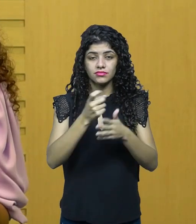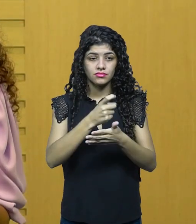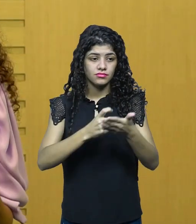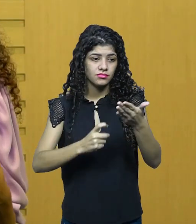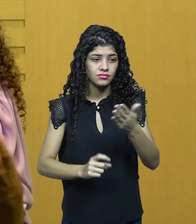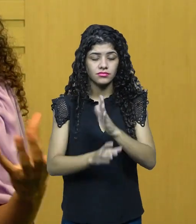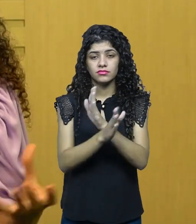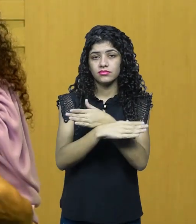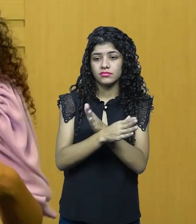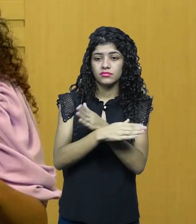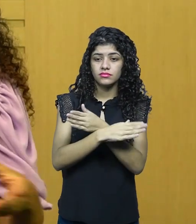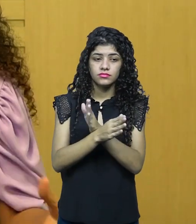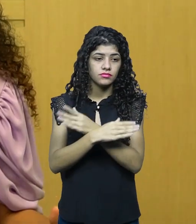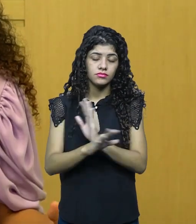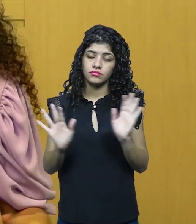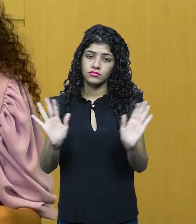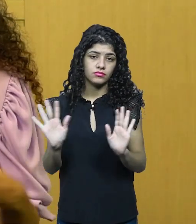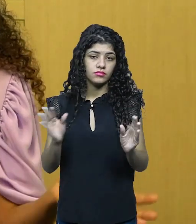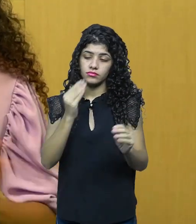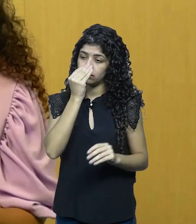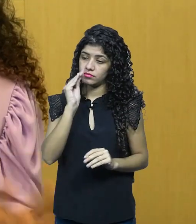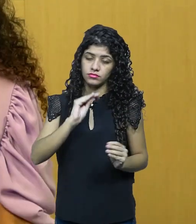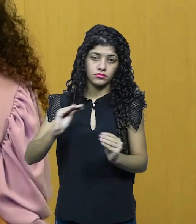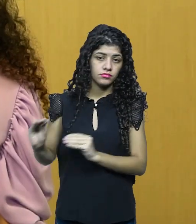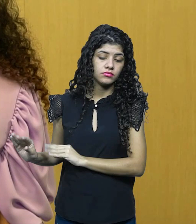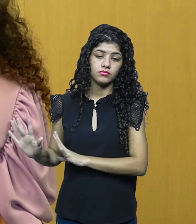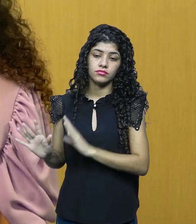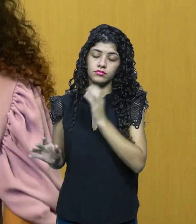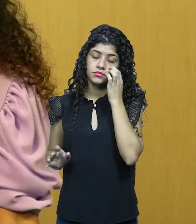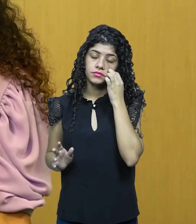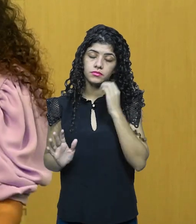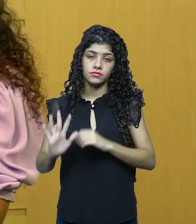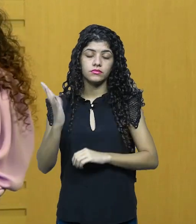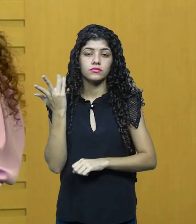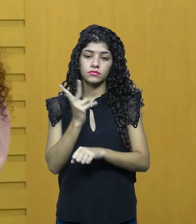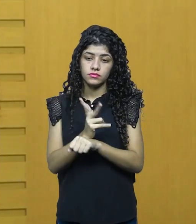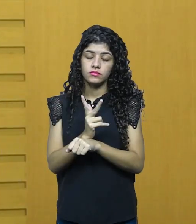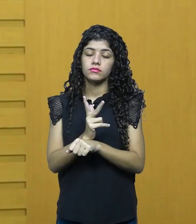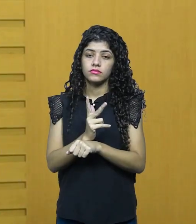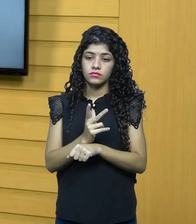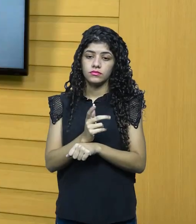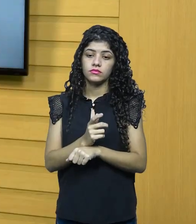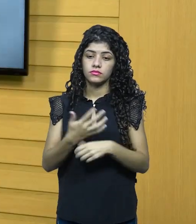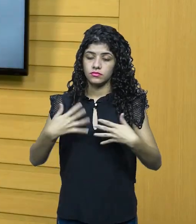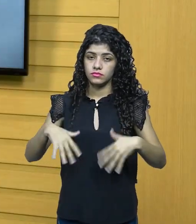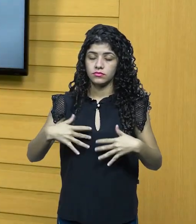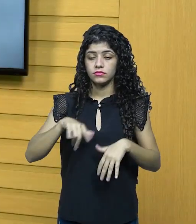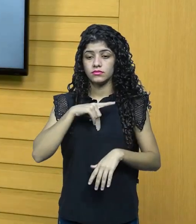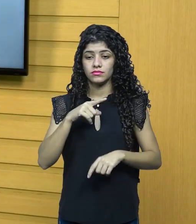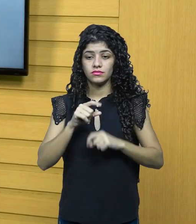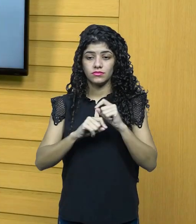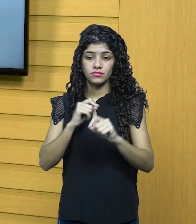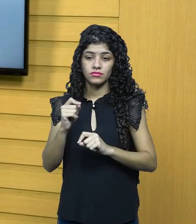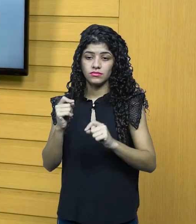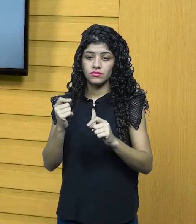se essa coisa estiver no texto só por estar, isso é facilmente descartável. E no set acontece muito isso, de quando tem uma coisa